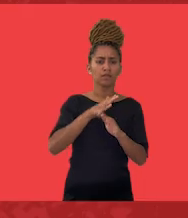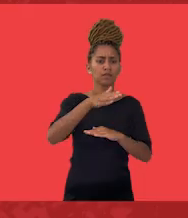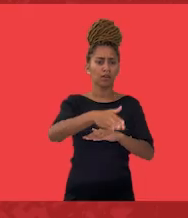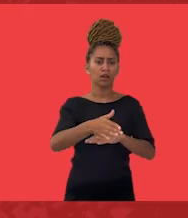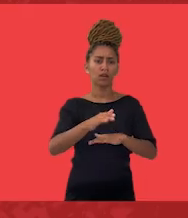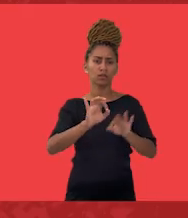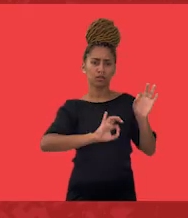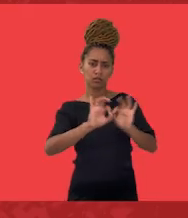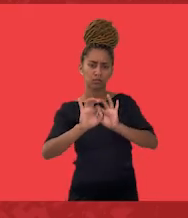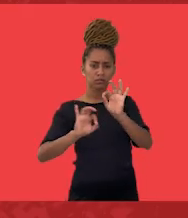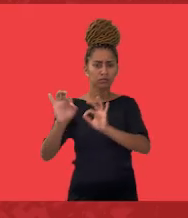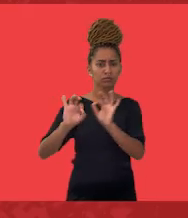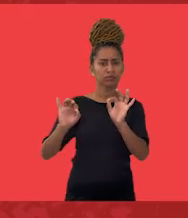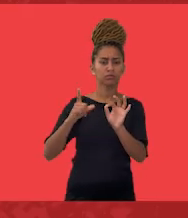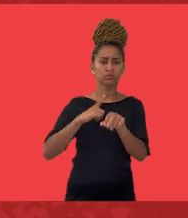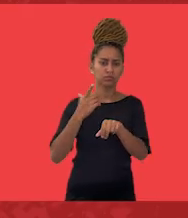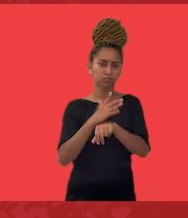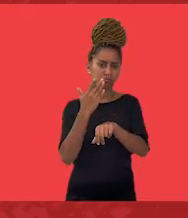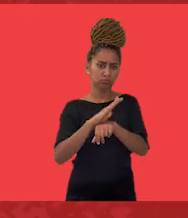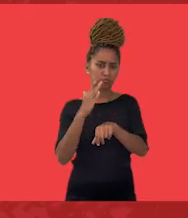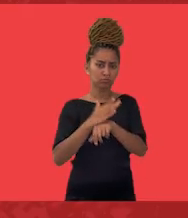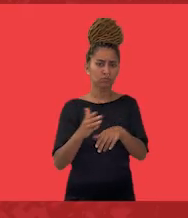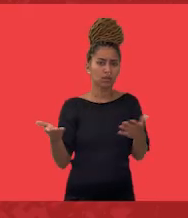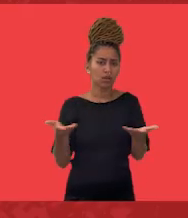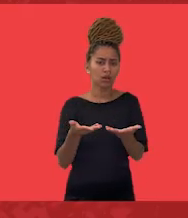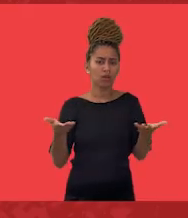reproduzir. Eu diria,